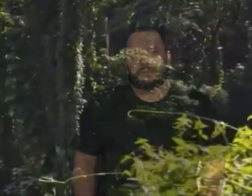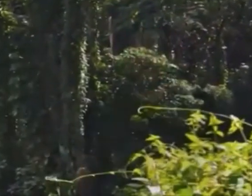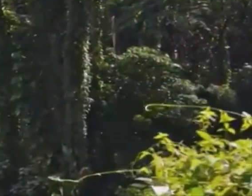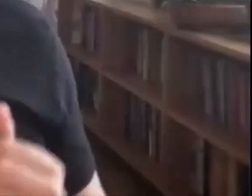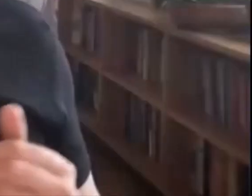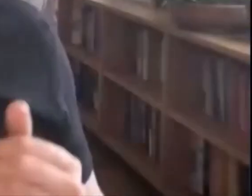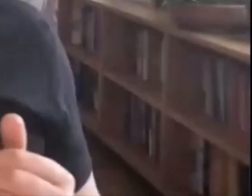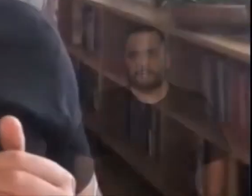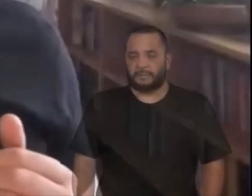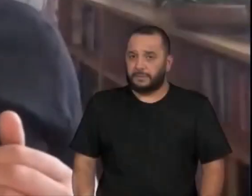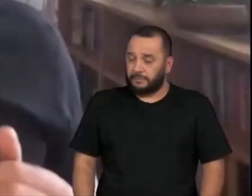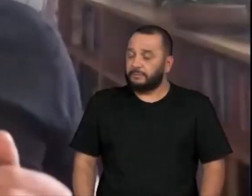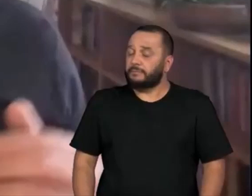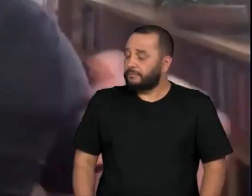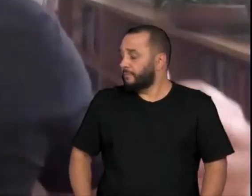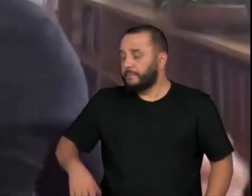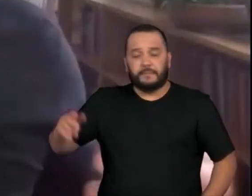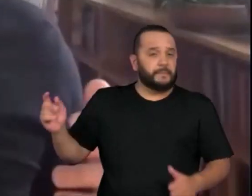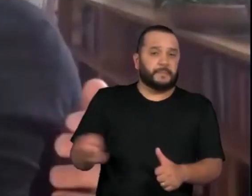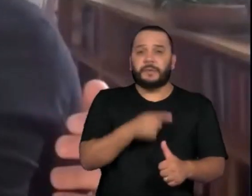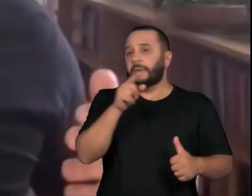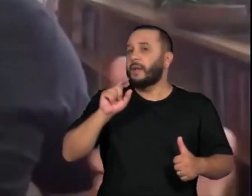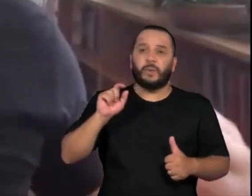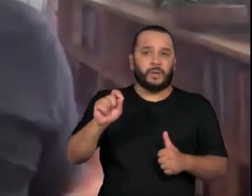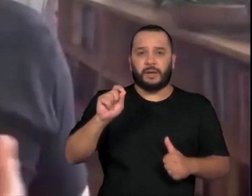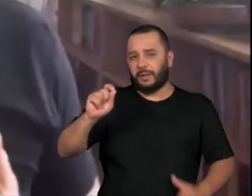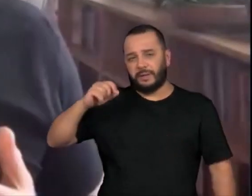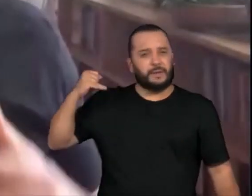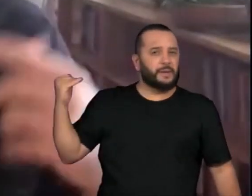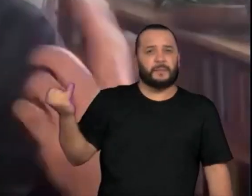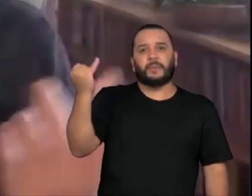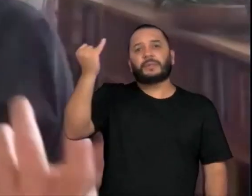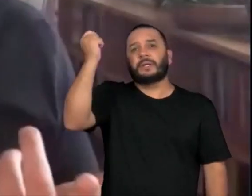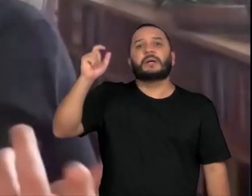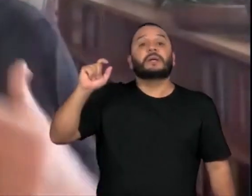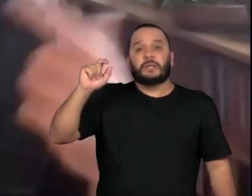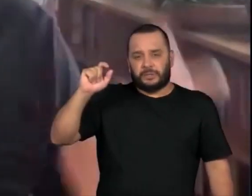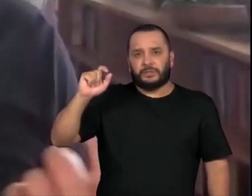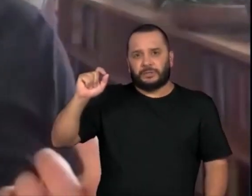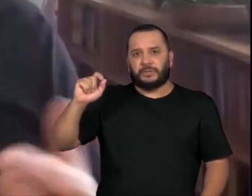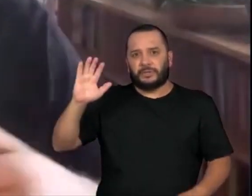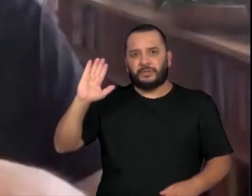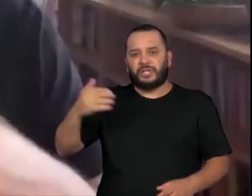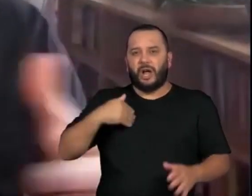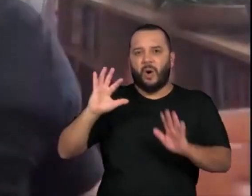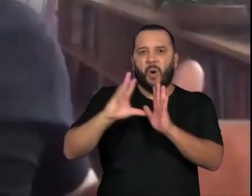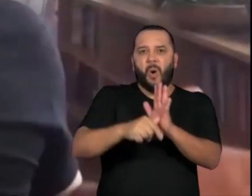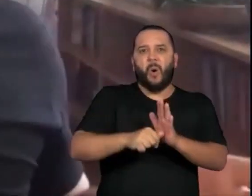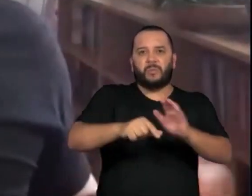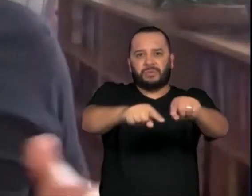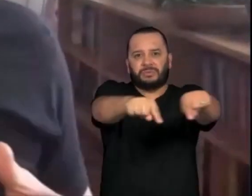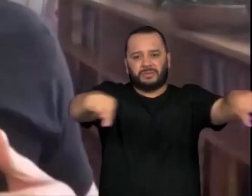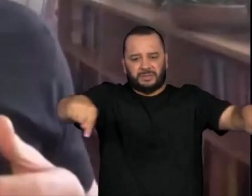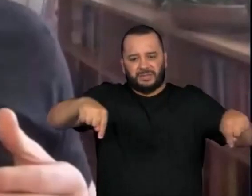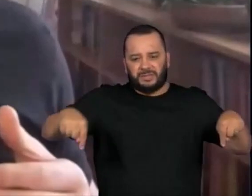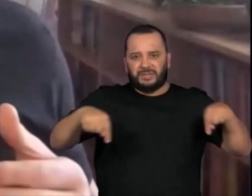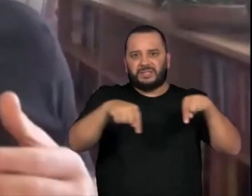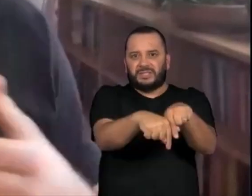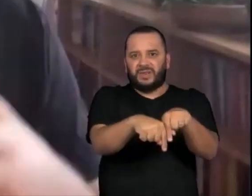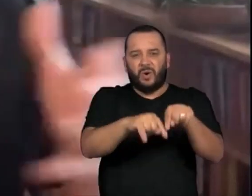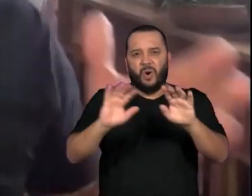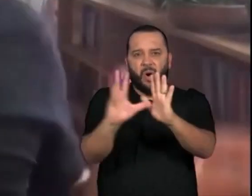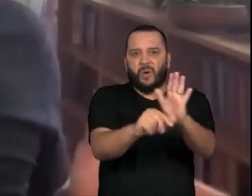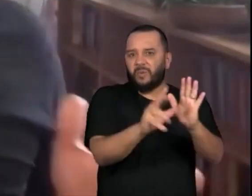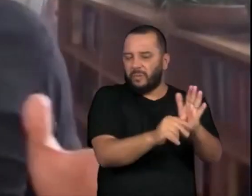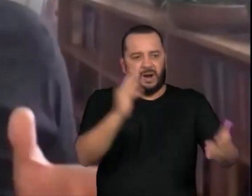Seria um primeiro passo super importante para conseguir cortar esse ciclo da grilagem que abre caminho para as